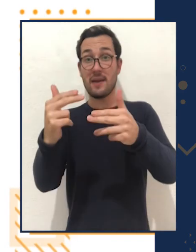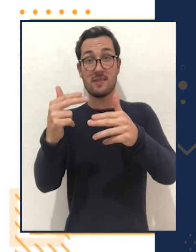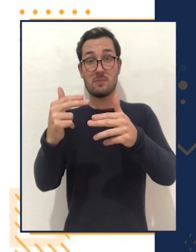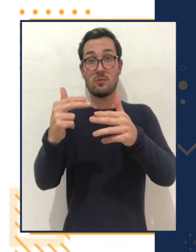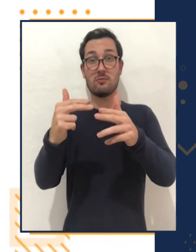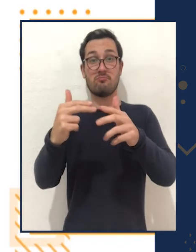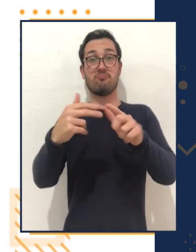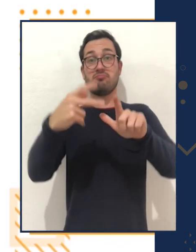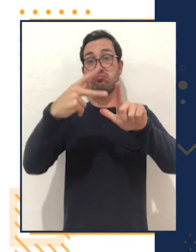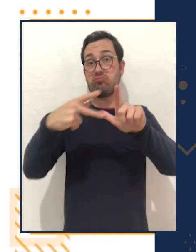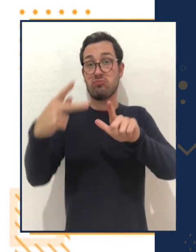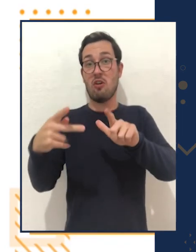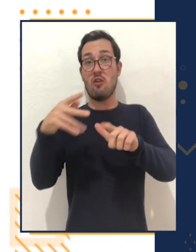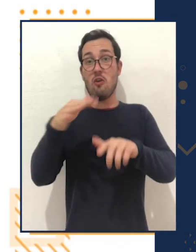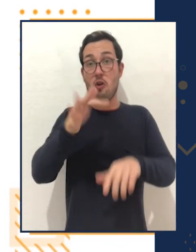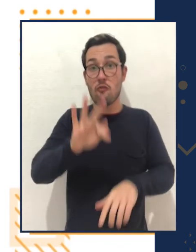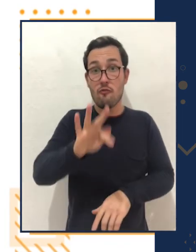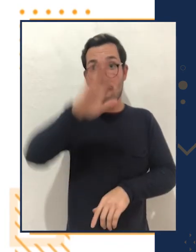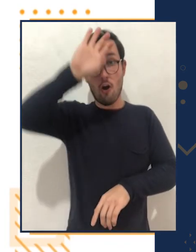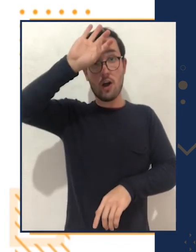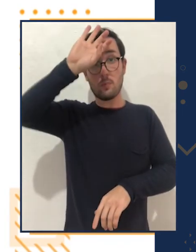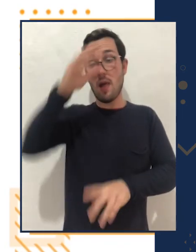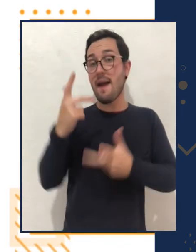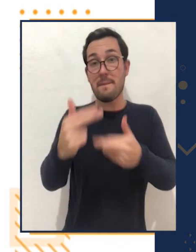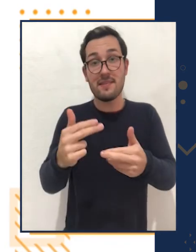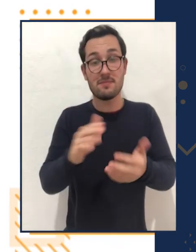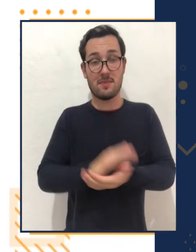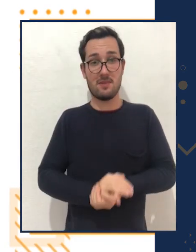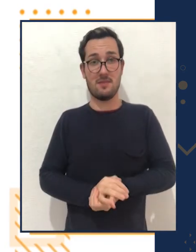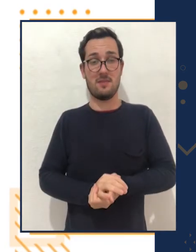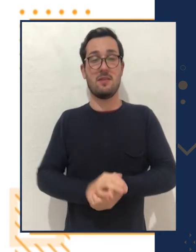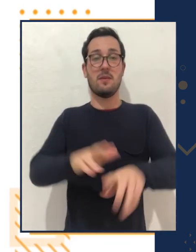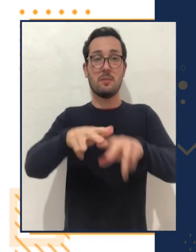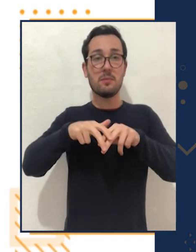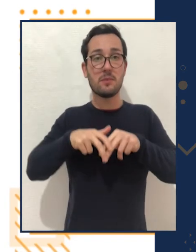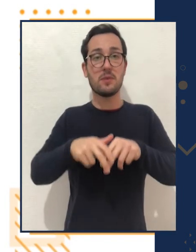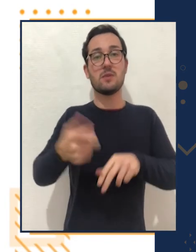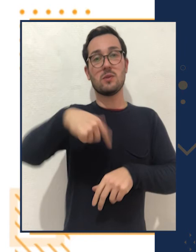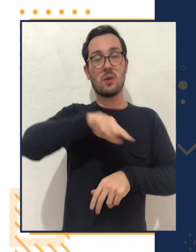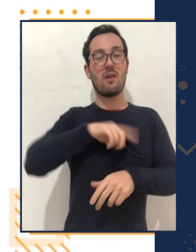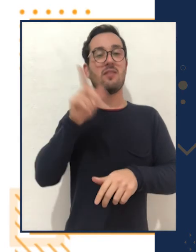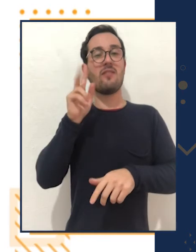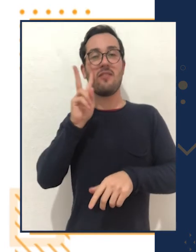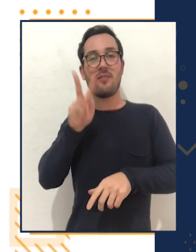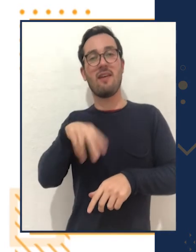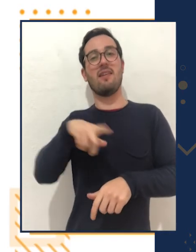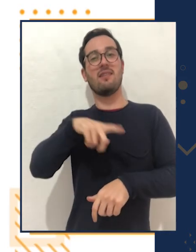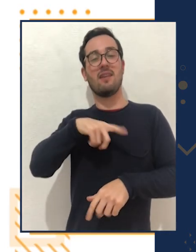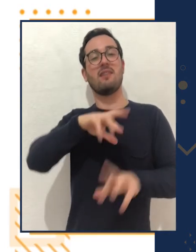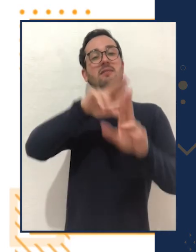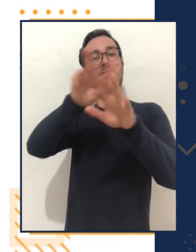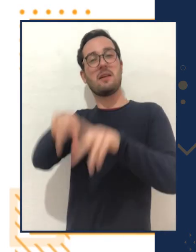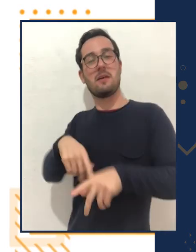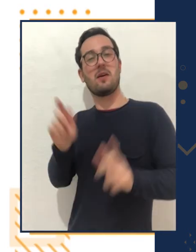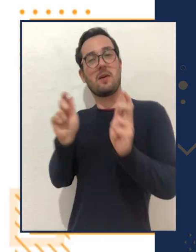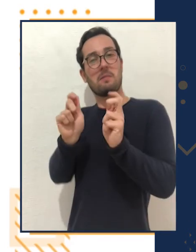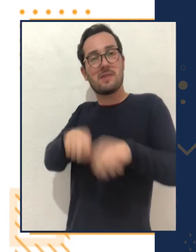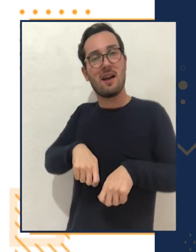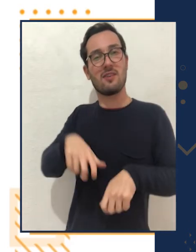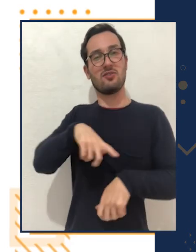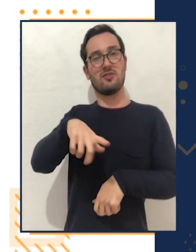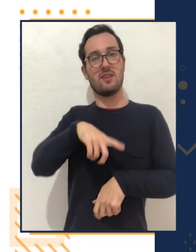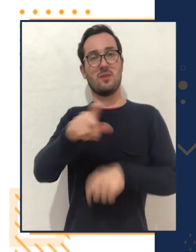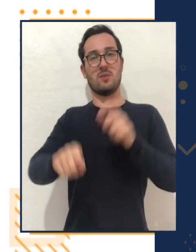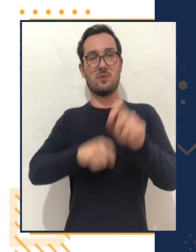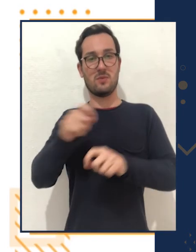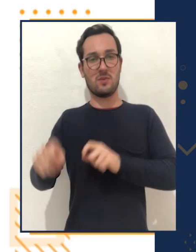mais I3, saindo, I2 está saindo do nó F e I1 também está saindo do nó F, está se